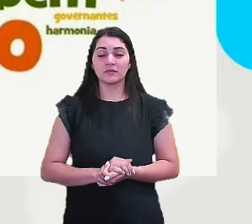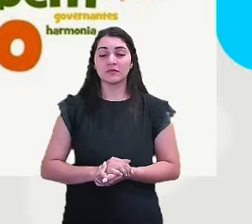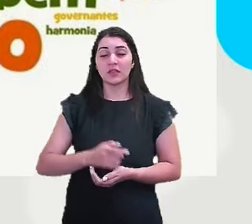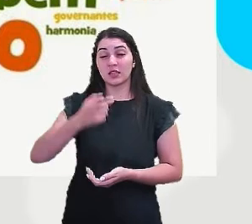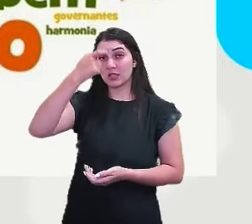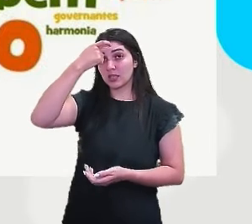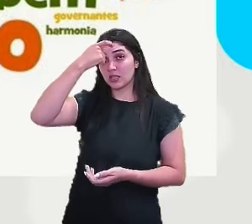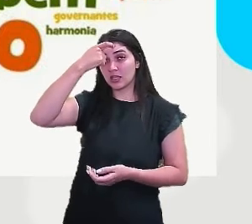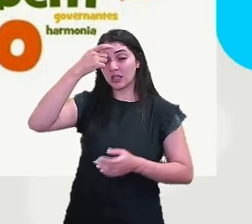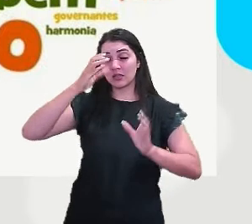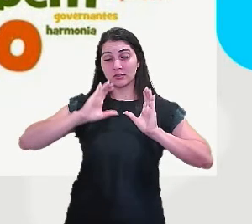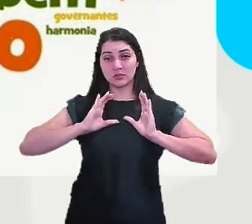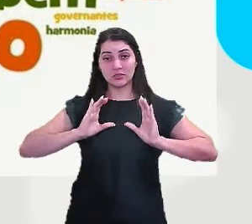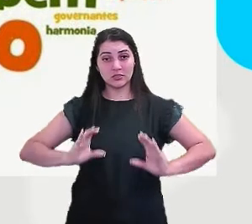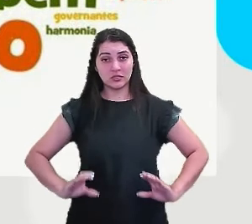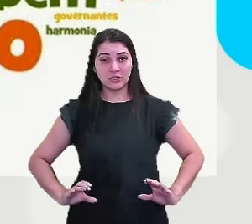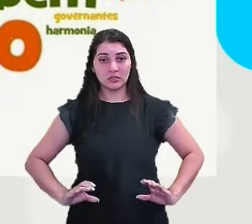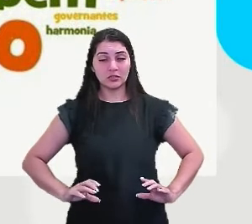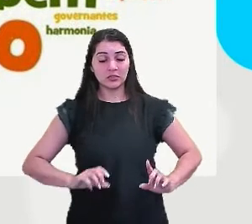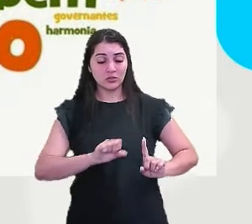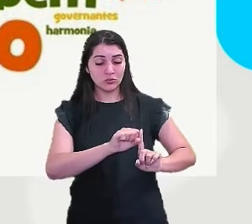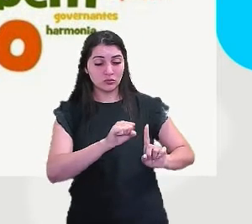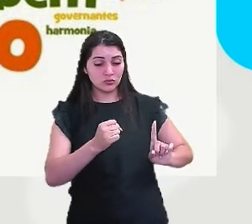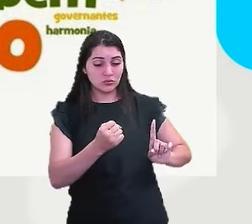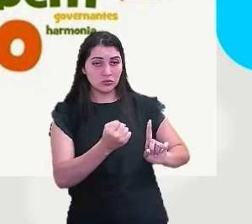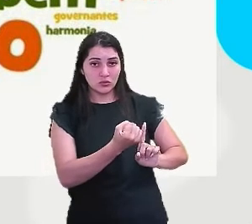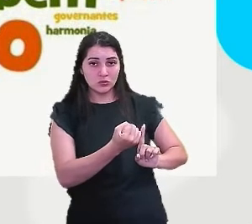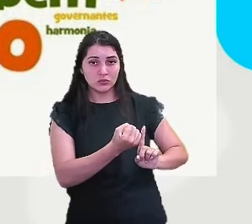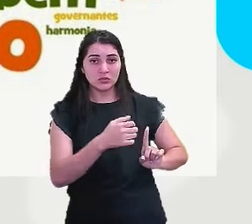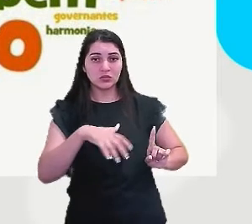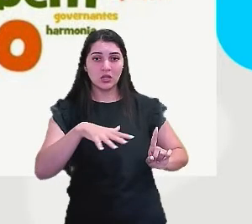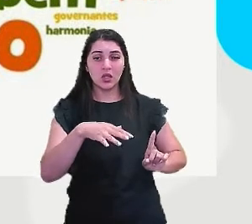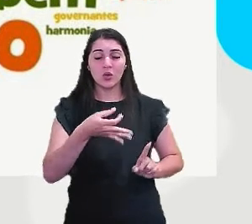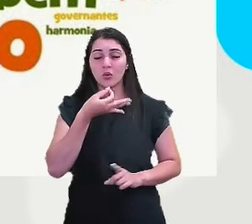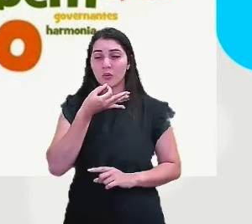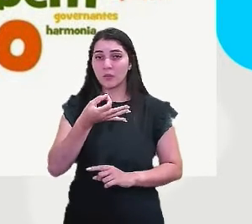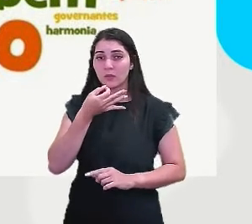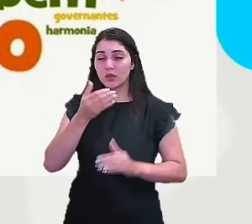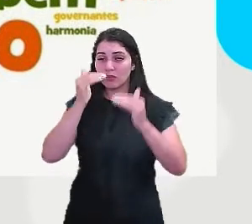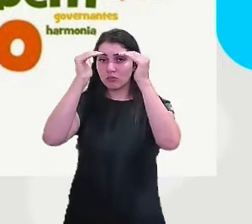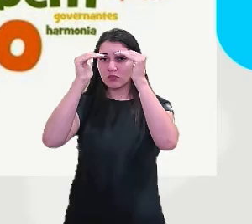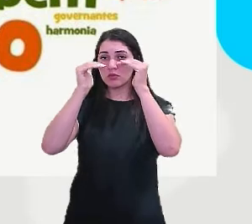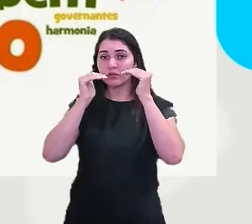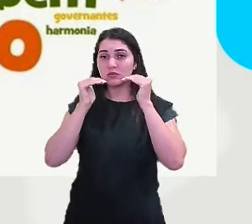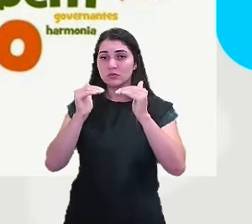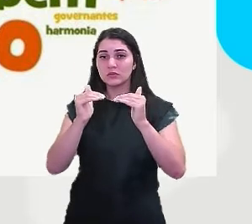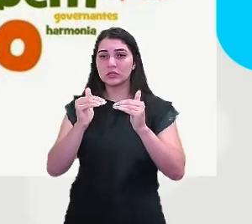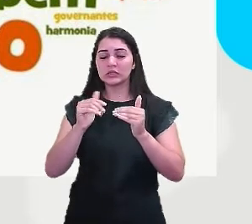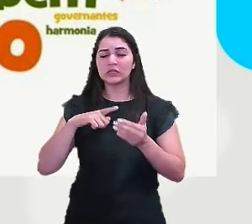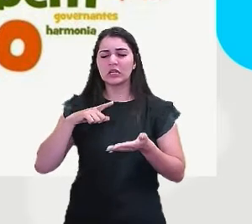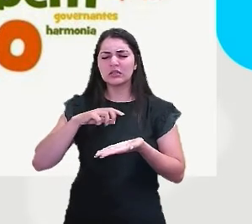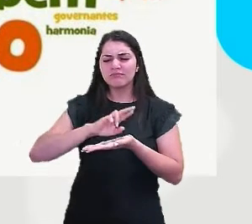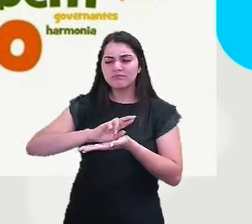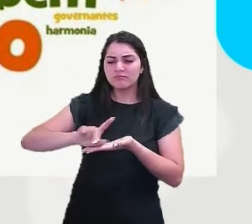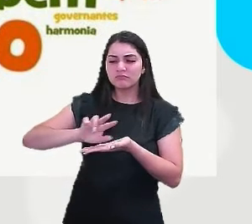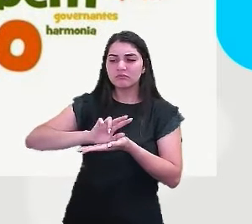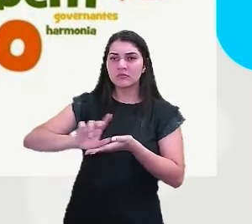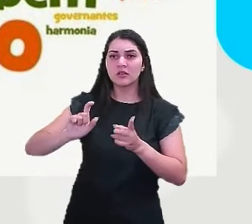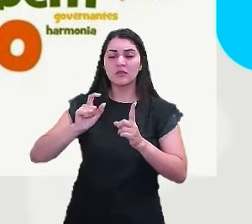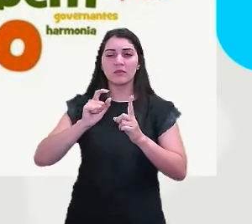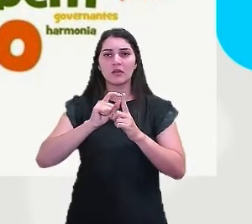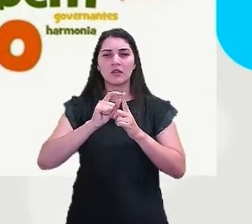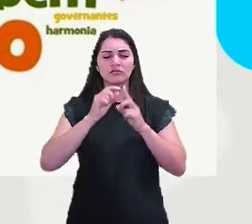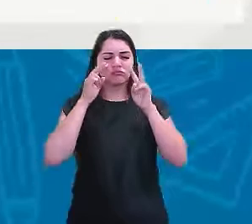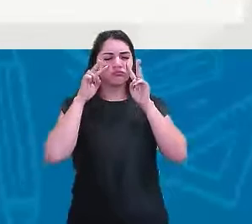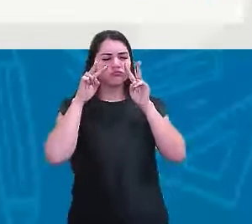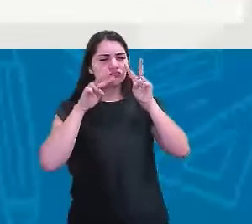cidadania, o social, opiniões, respeito. Tantas palavras que vocês